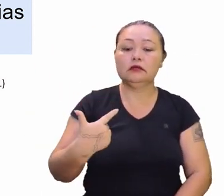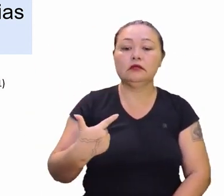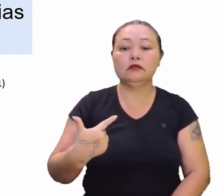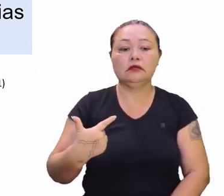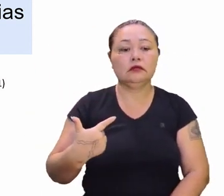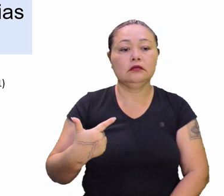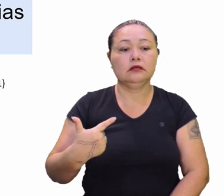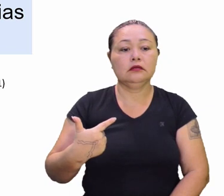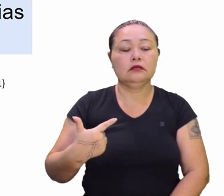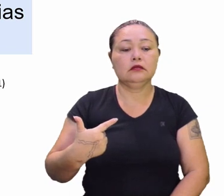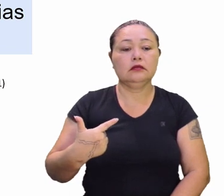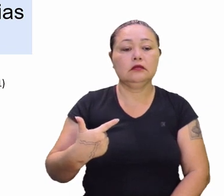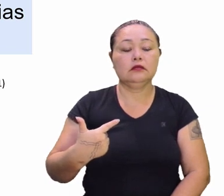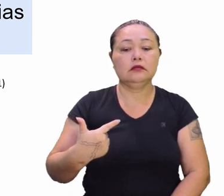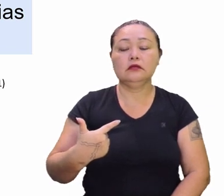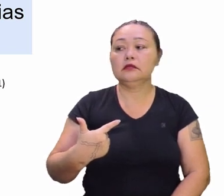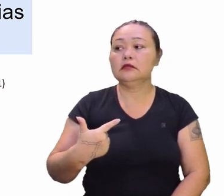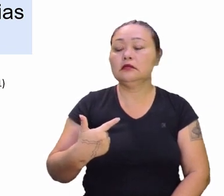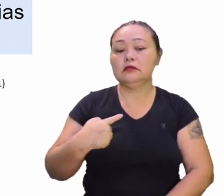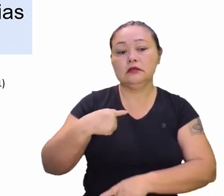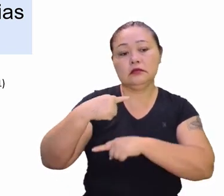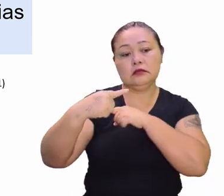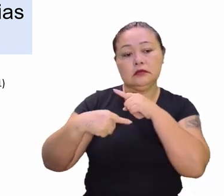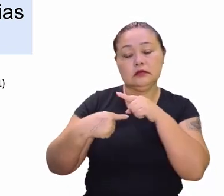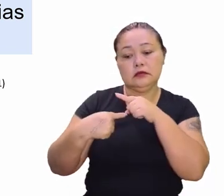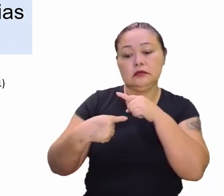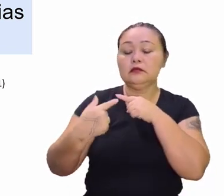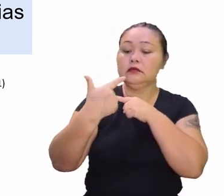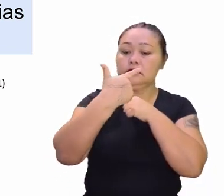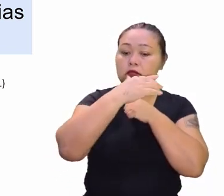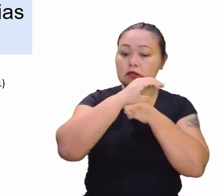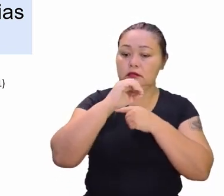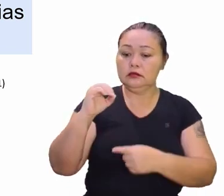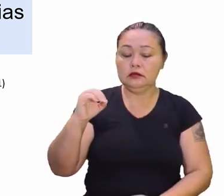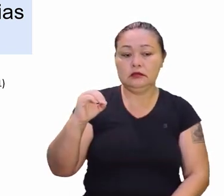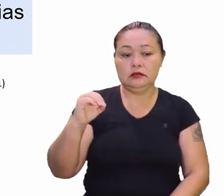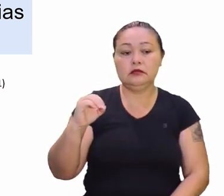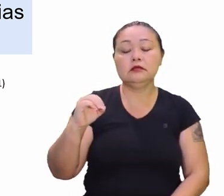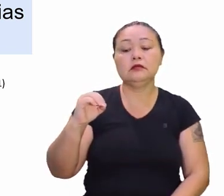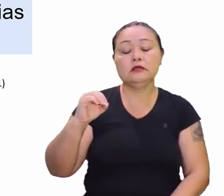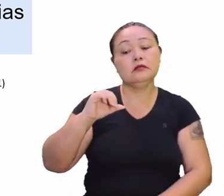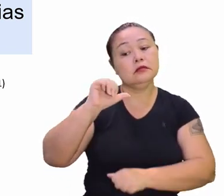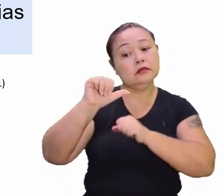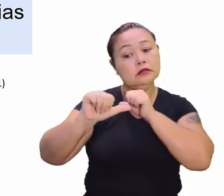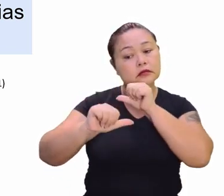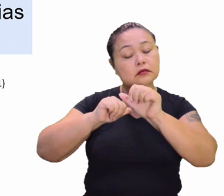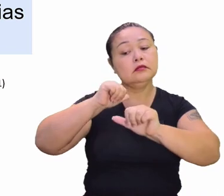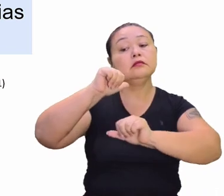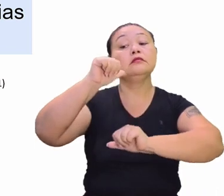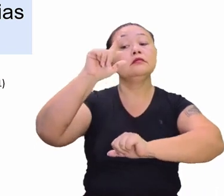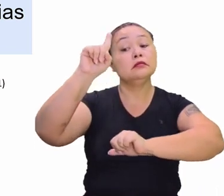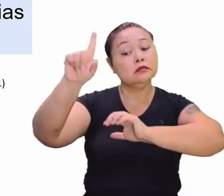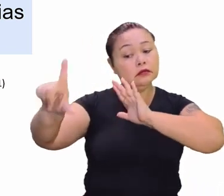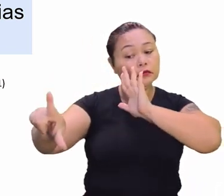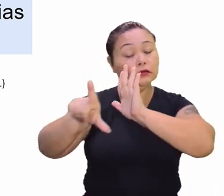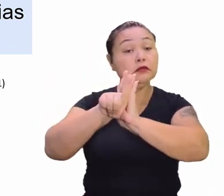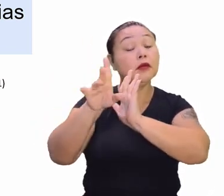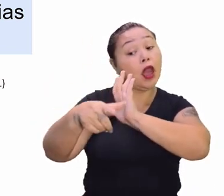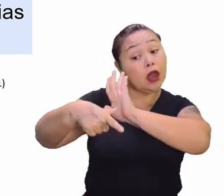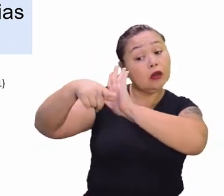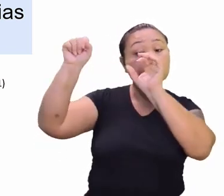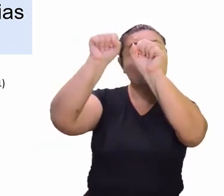1982. E quando foi em 2000, realmente tornou-se lei, tá? Esse